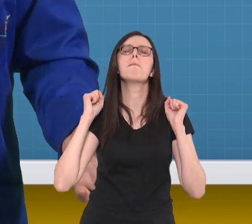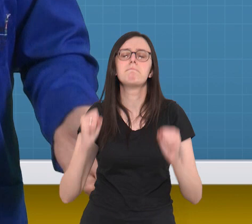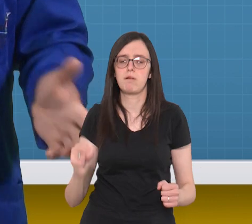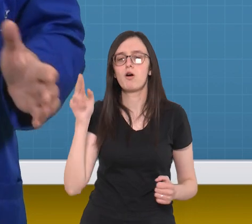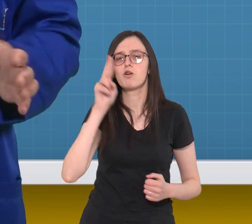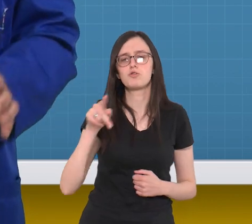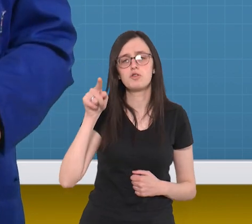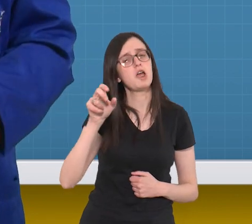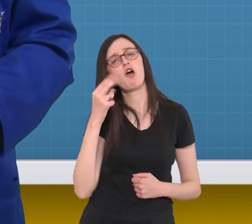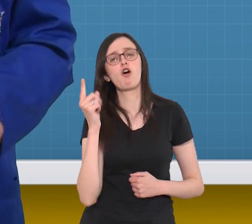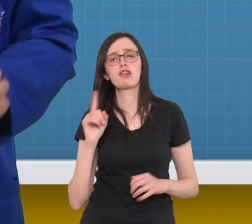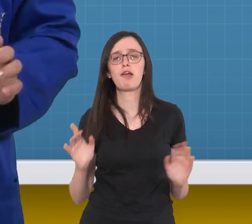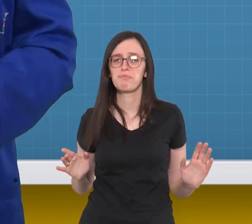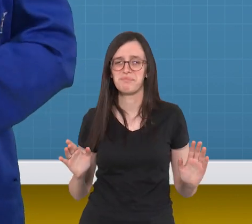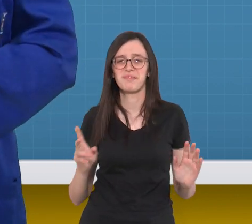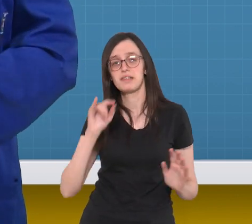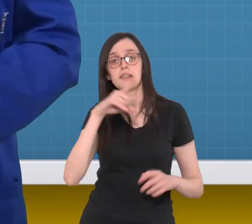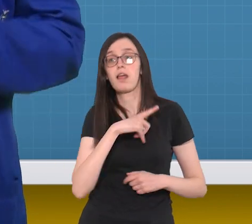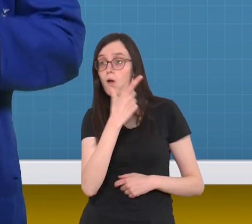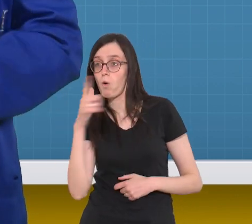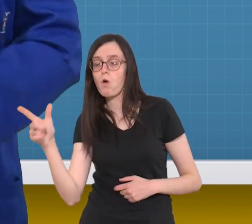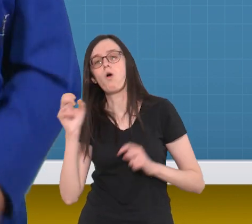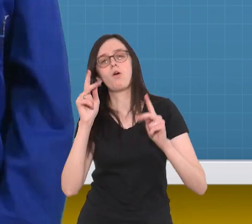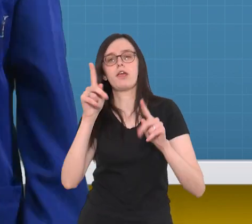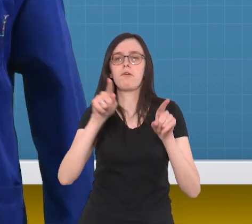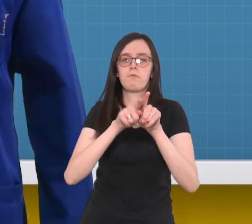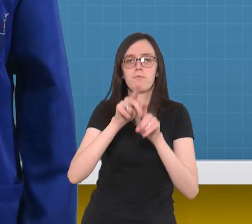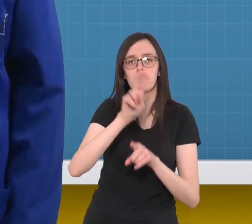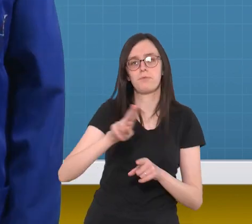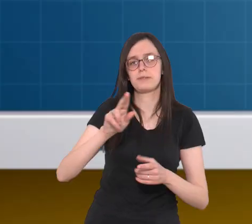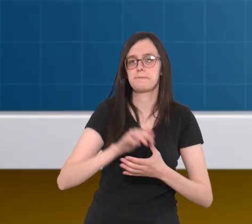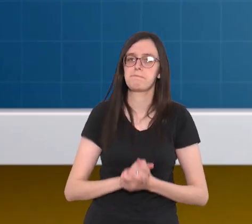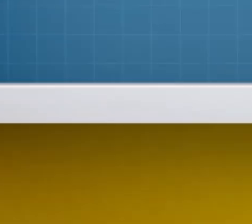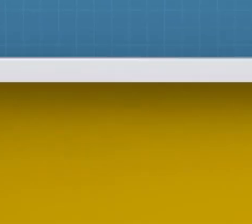usar ele ou não. Se você tiver outro, use também.